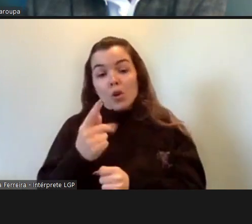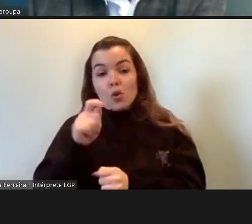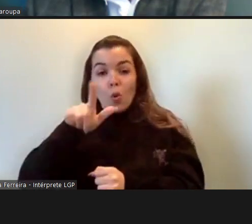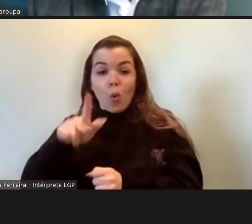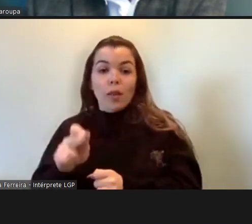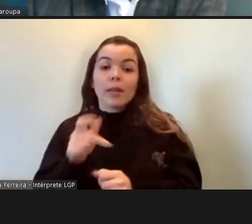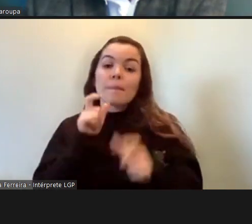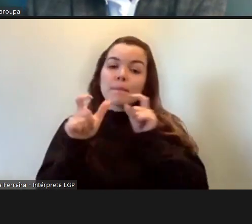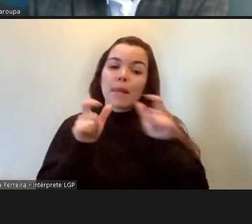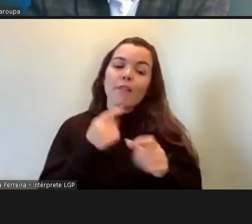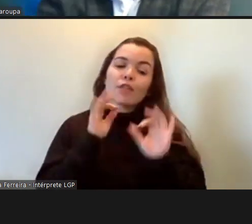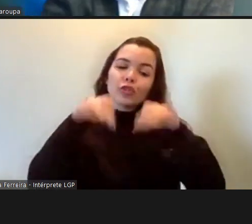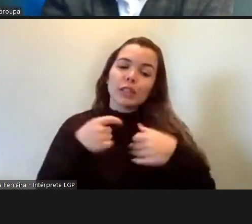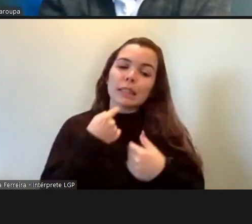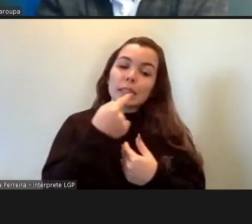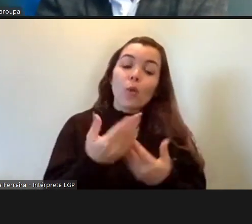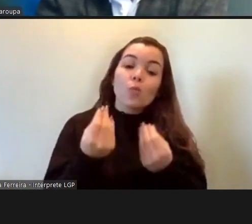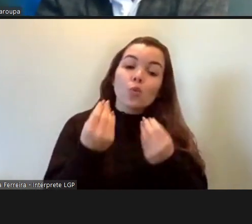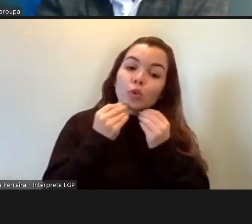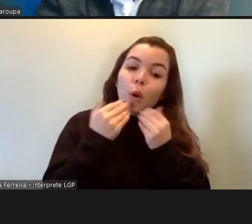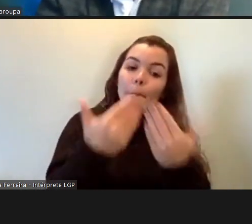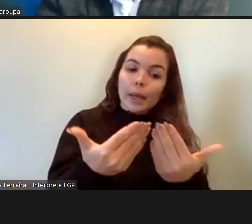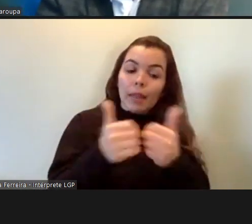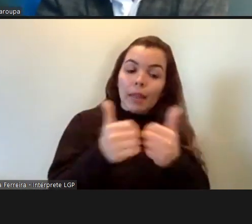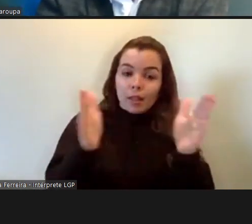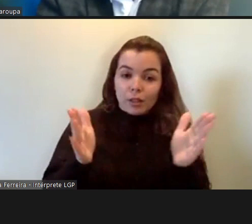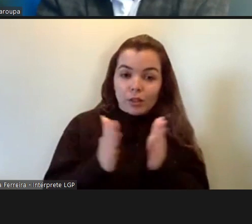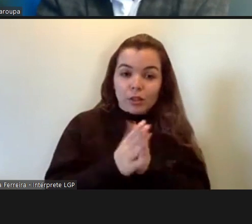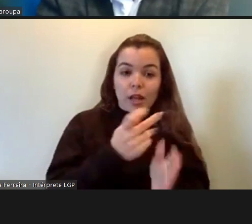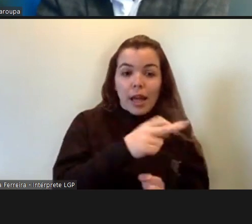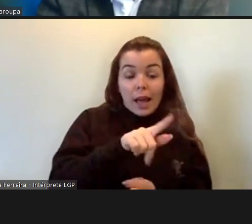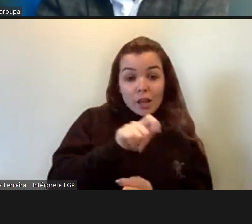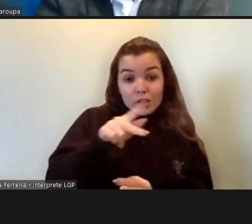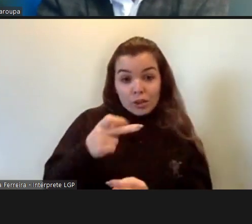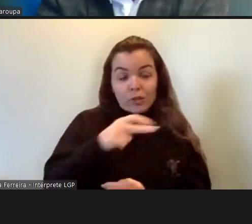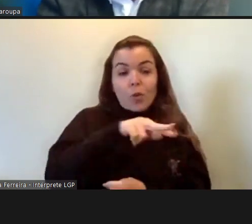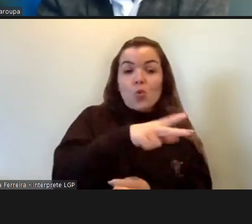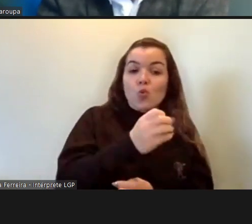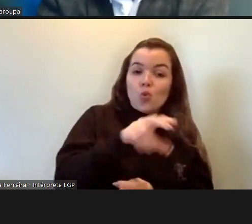palavras finais. E muito obrigada a todos, e em particular à Ângela, ao Nuno e ao Roberto.